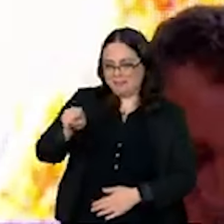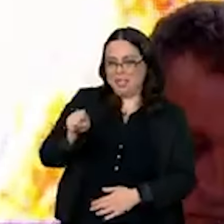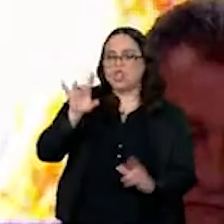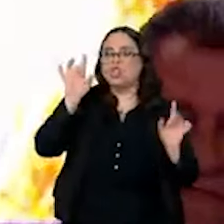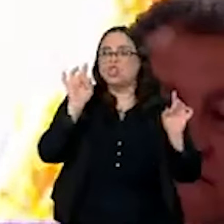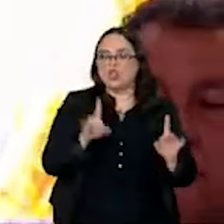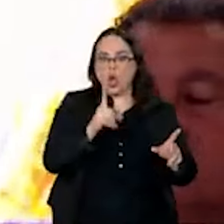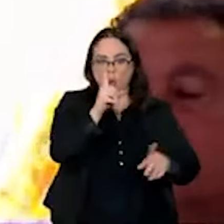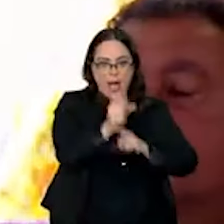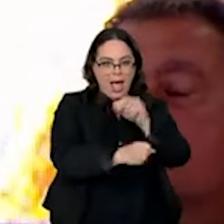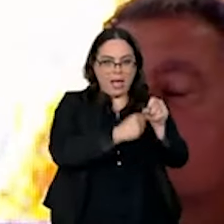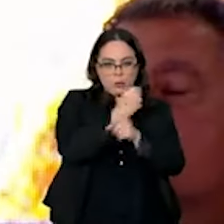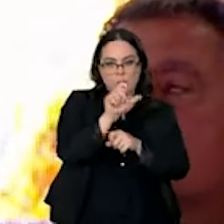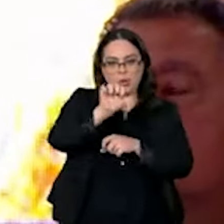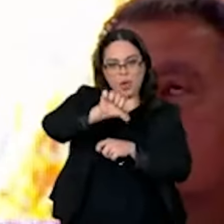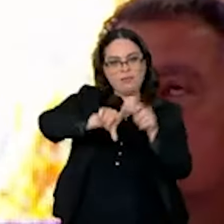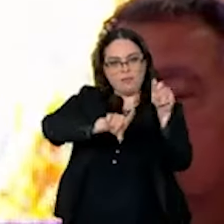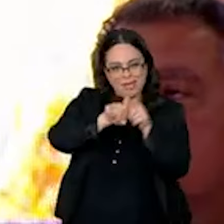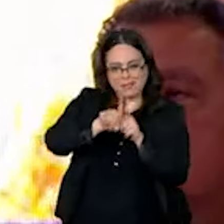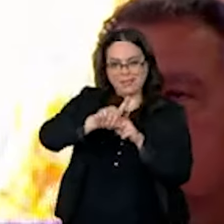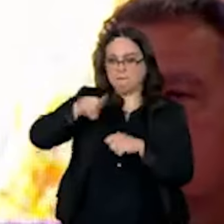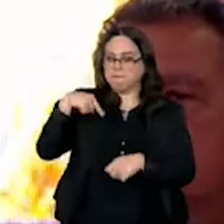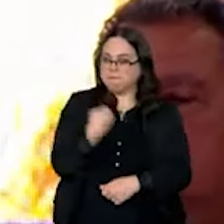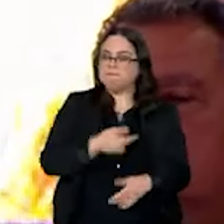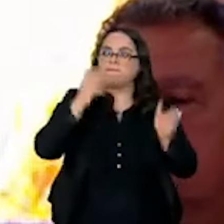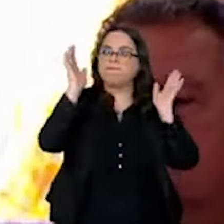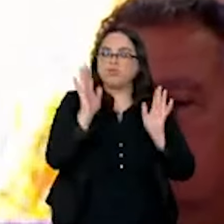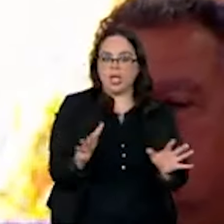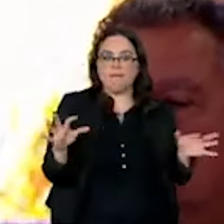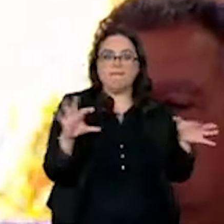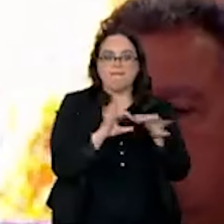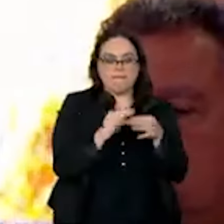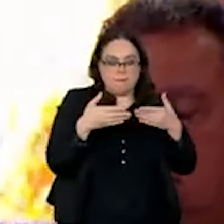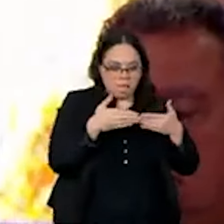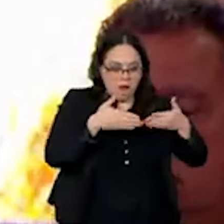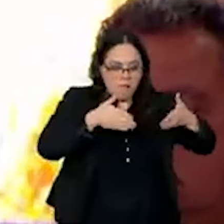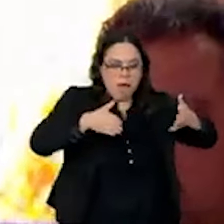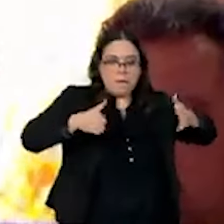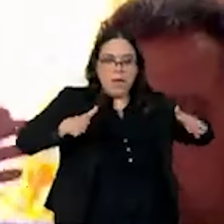somente apenas 1 ano e 9 meses, nós já abrimos